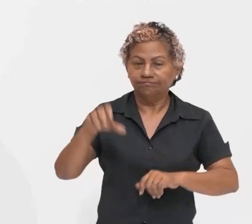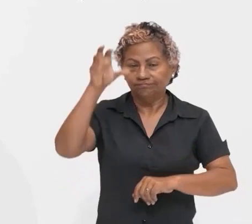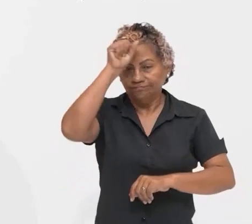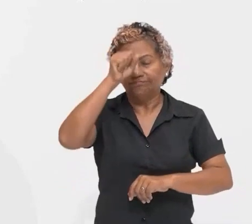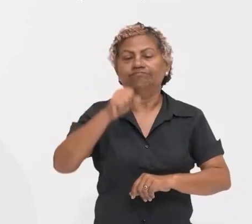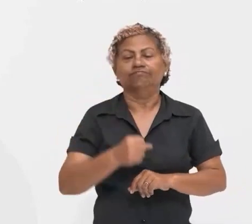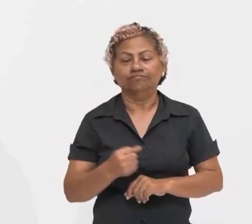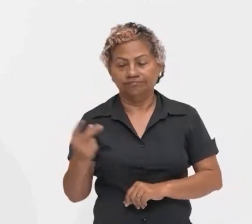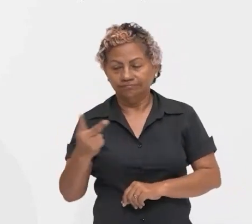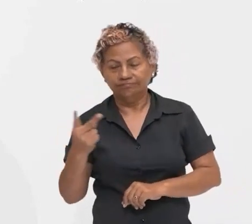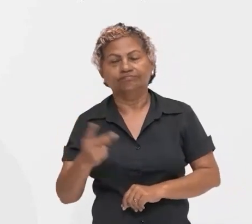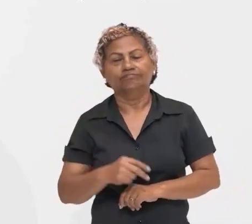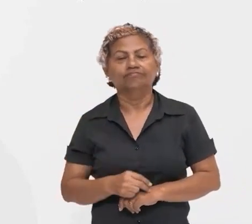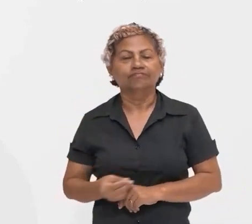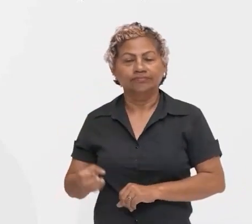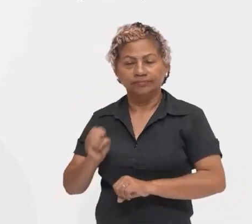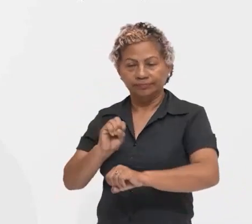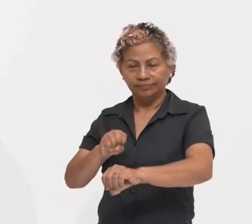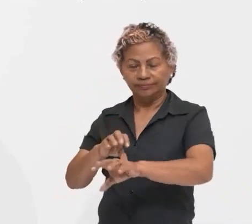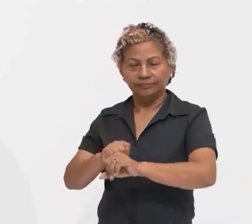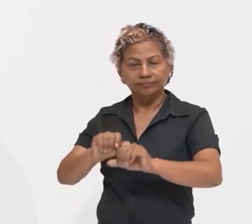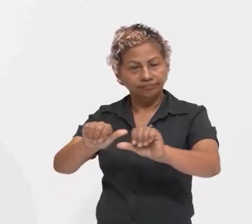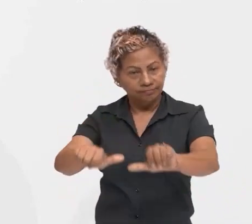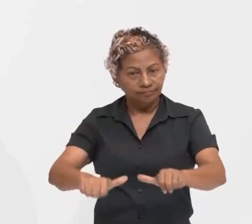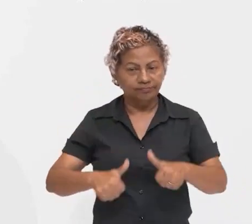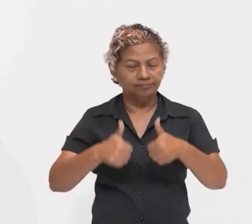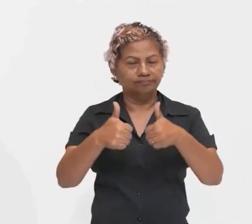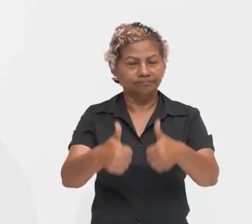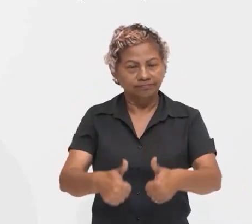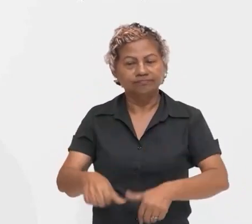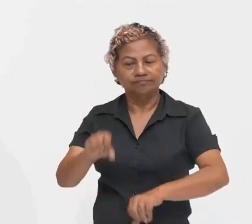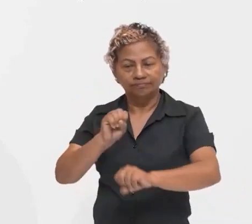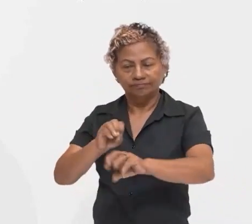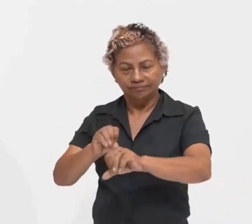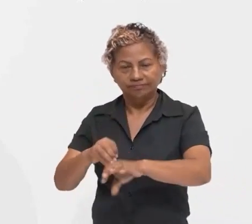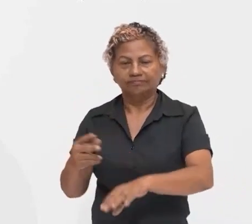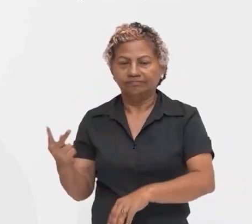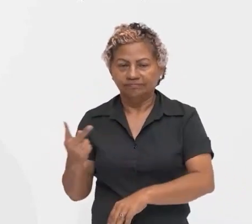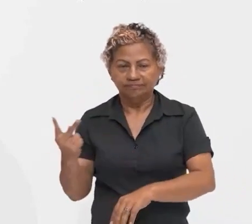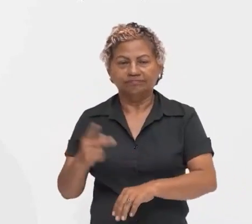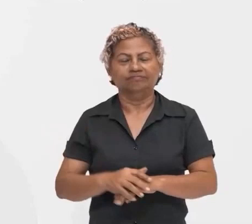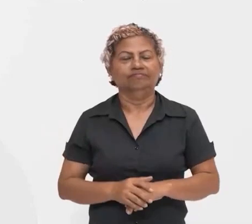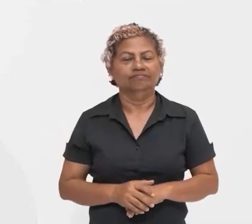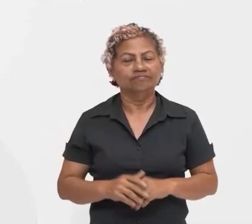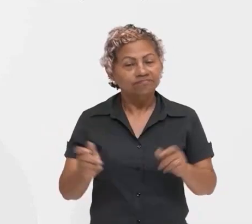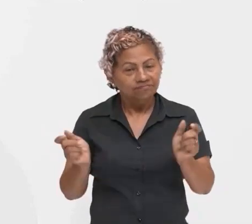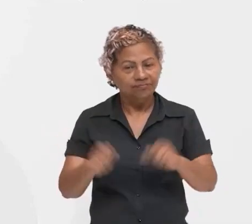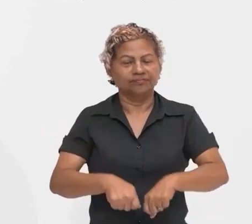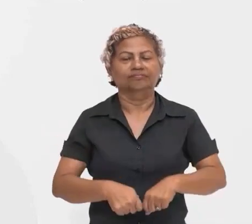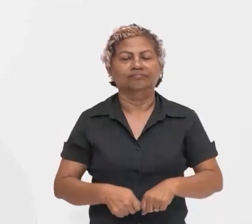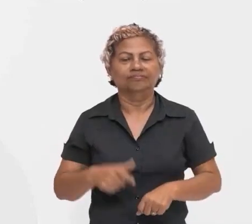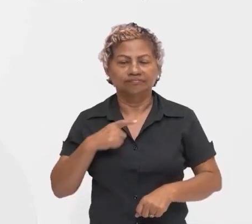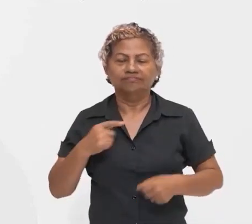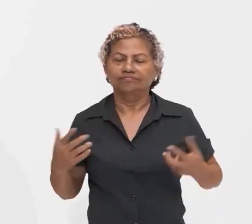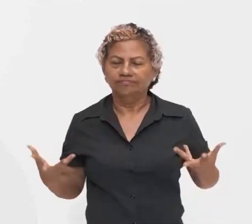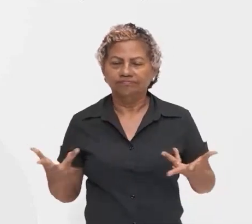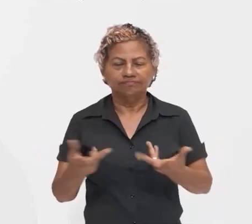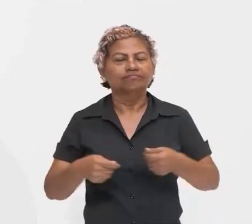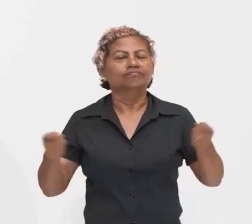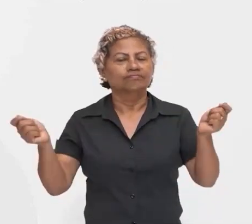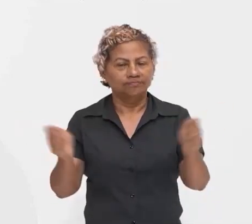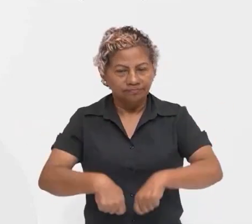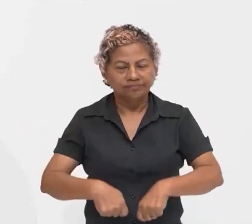pares na educação. Um dos maiores benefícios da aprendizagem entre pares é que ela desenvolve a habilidade e a competência